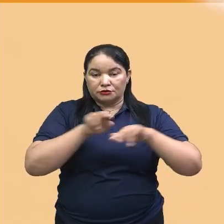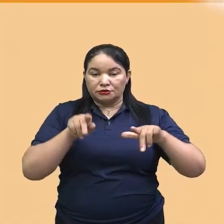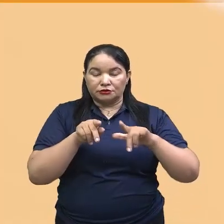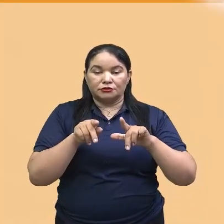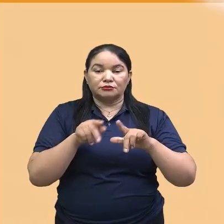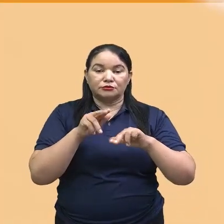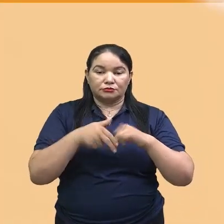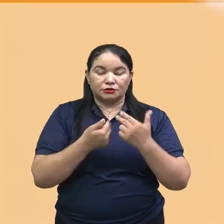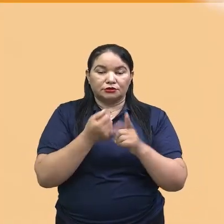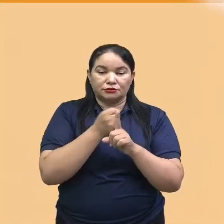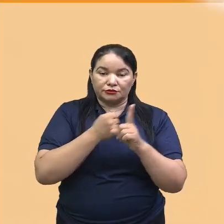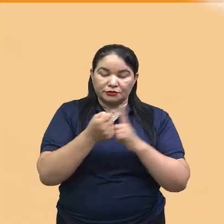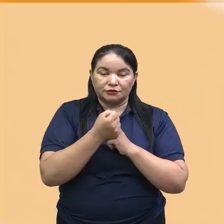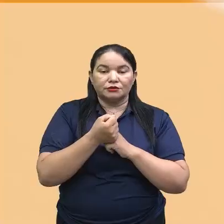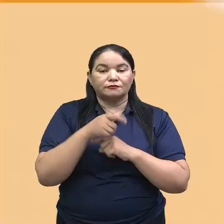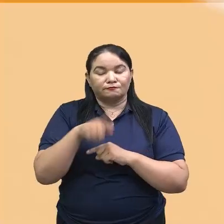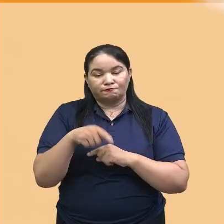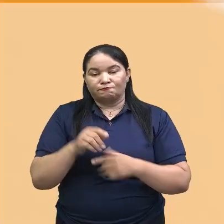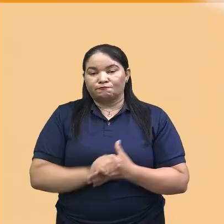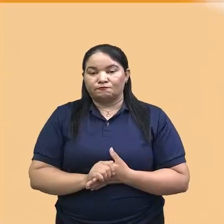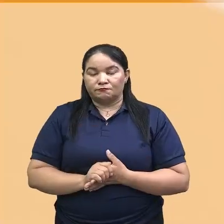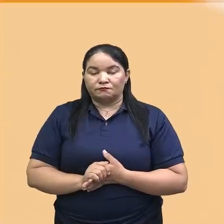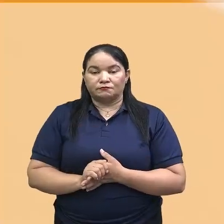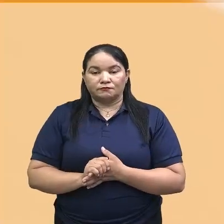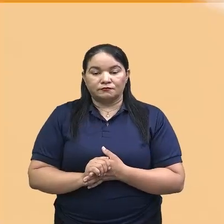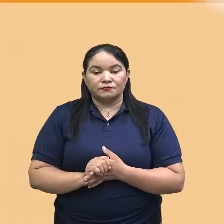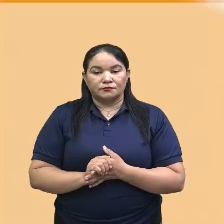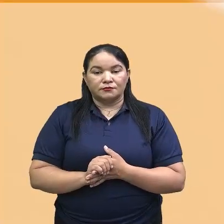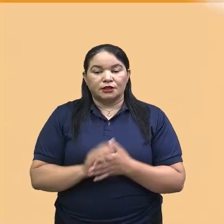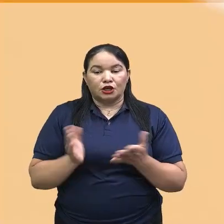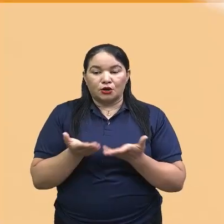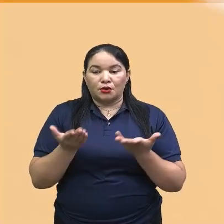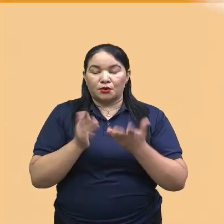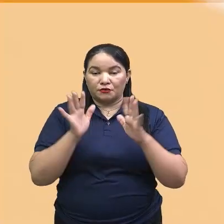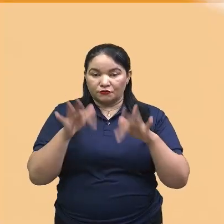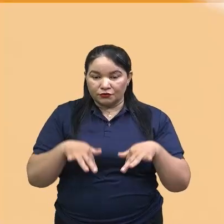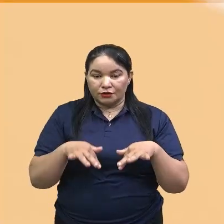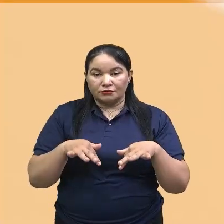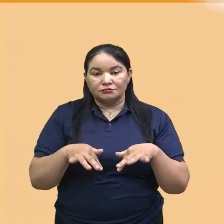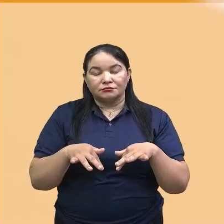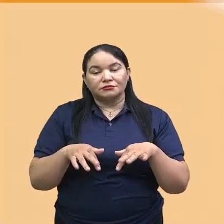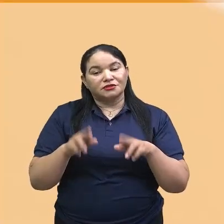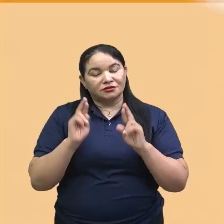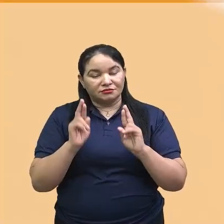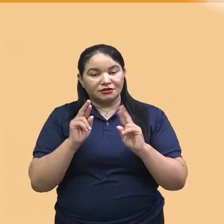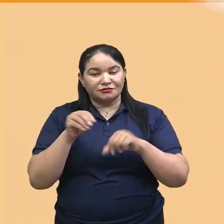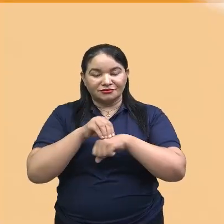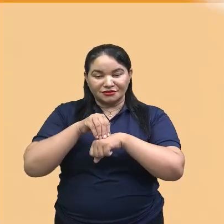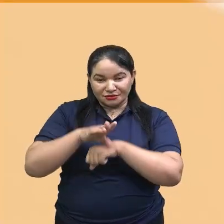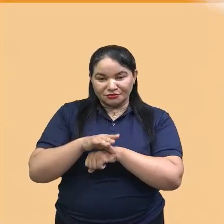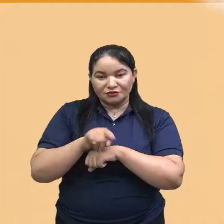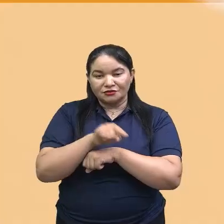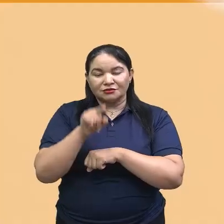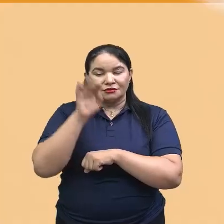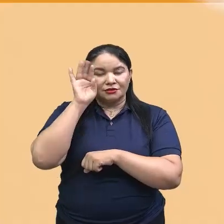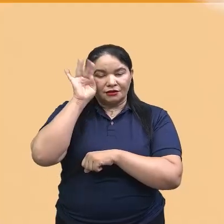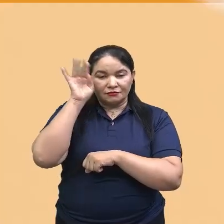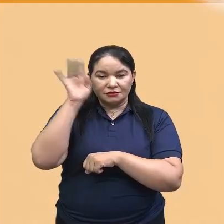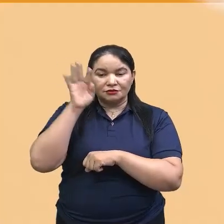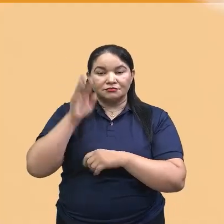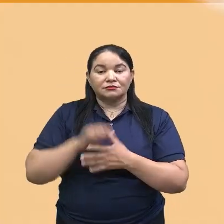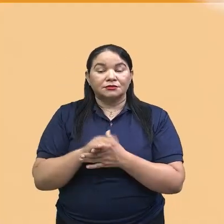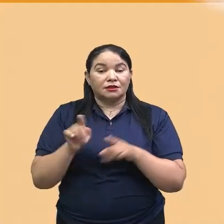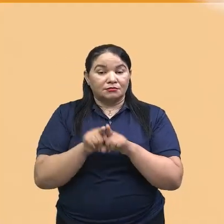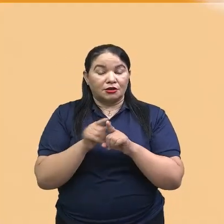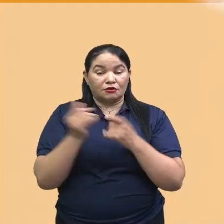sociedade, né. Então a gente vai encerrando por aqui. Esperamos ter contribuído com a nossa reflexão. Esses dados que vocês